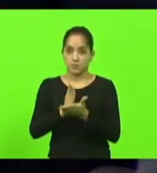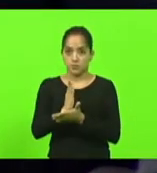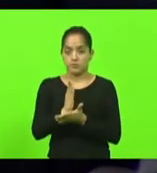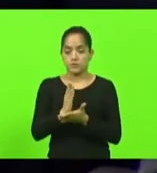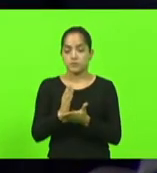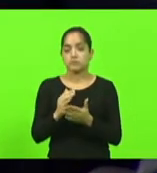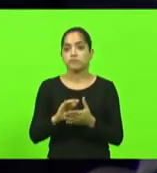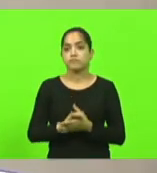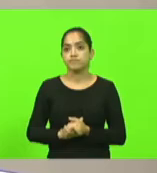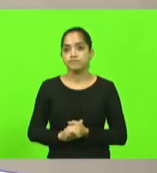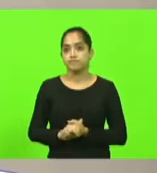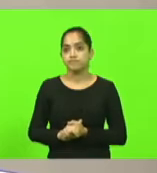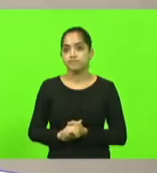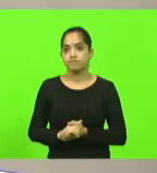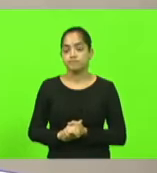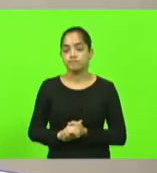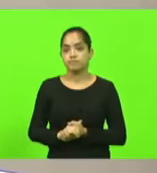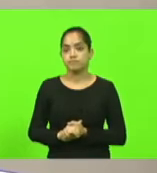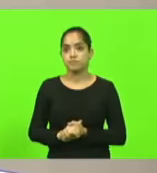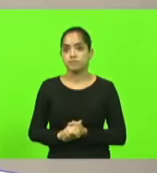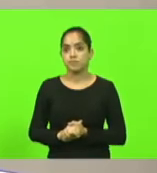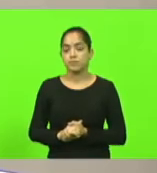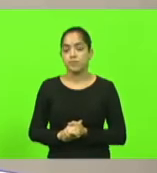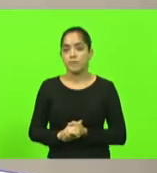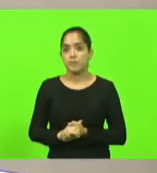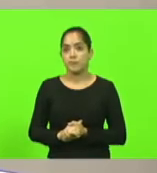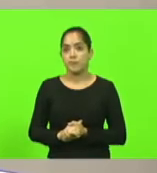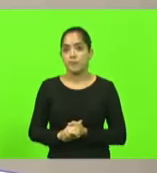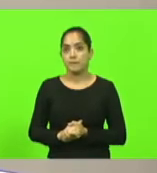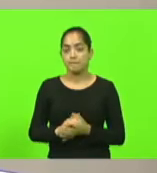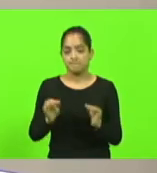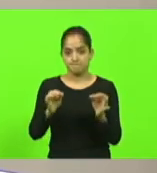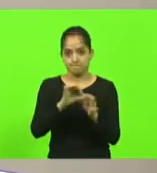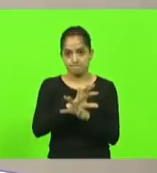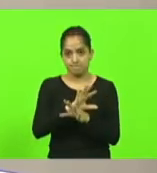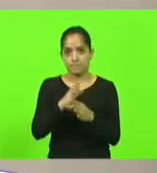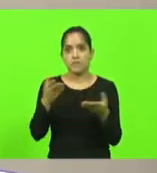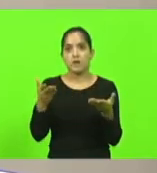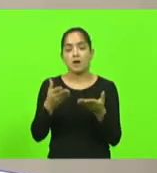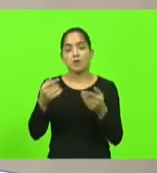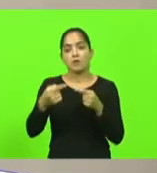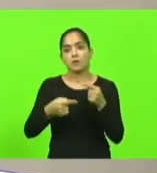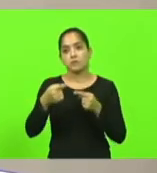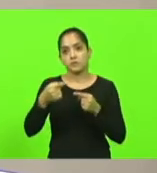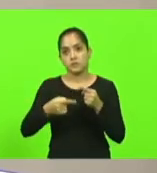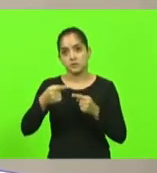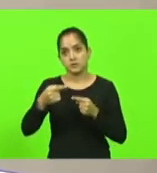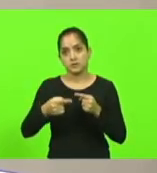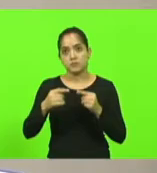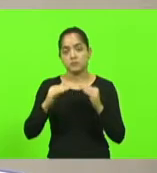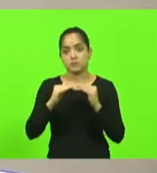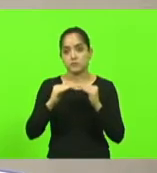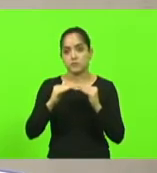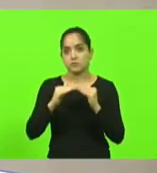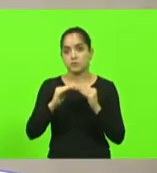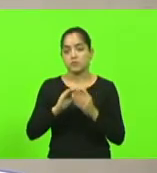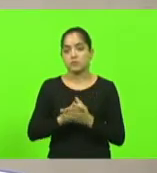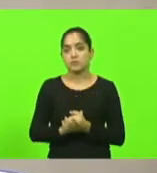Obrigada, presidente. Ok, deputada. Encerrada a discussão, em votação, deputados que aprovam, permaneçam como se